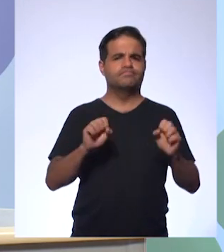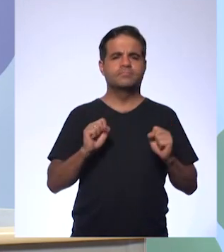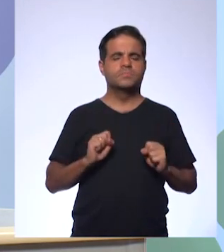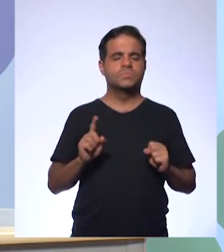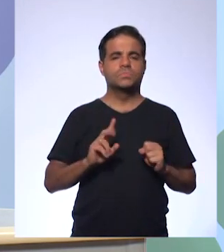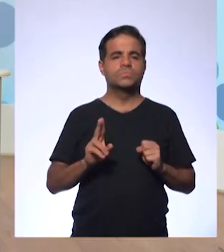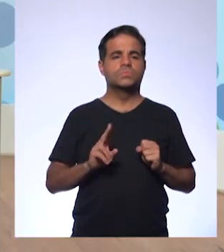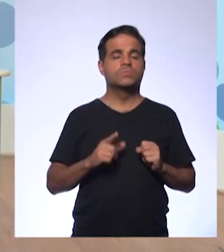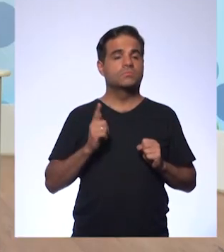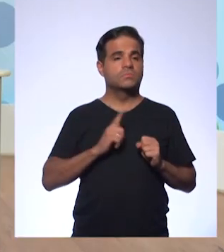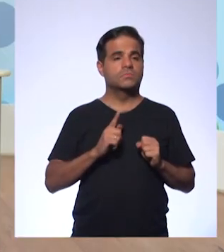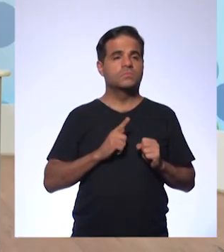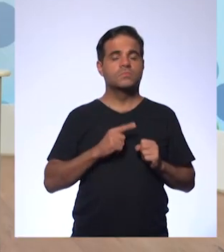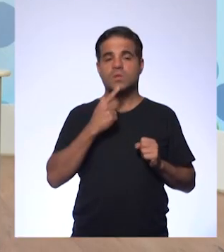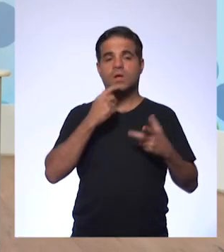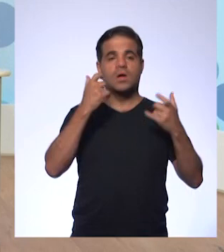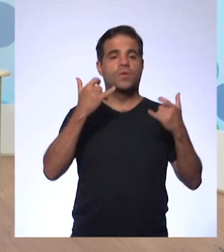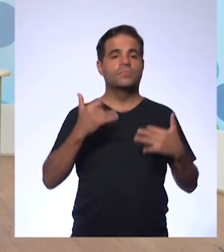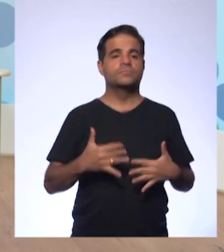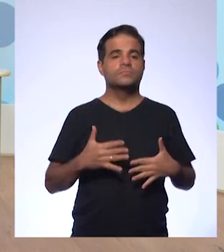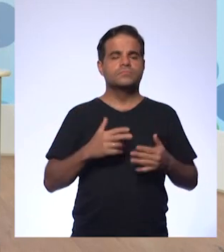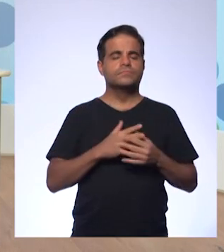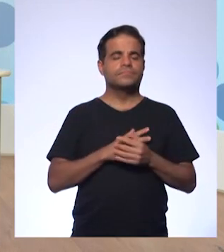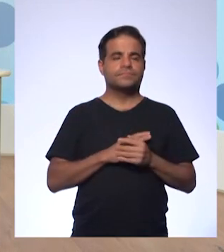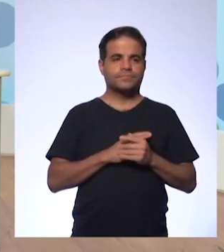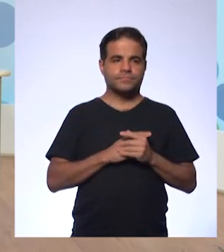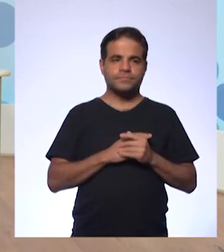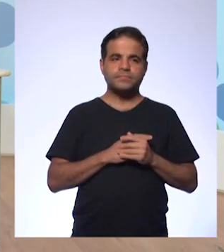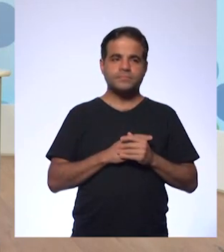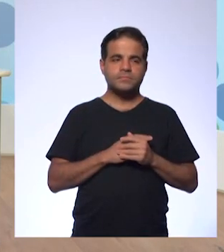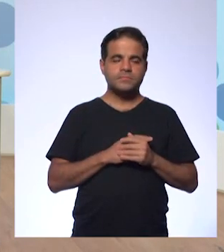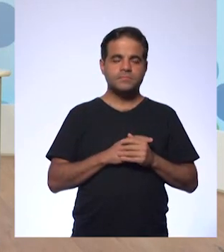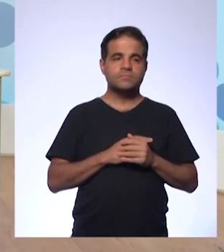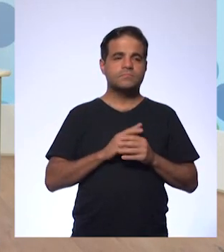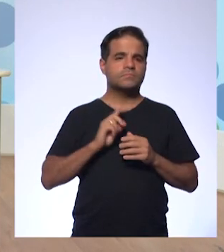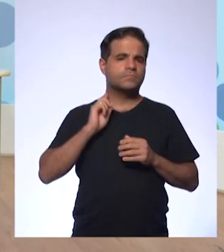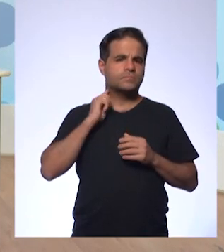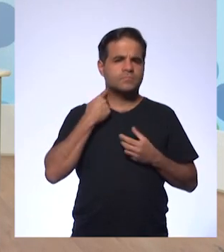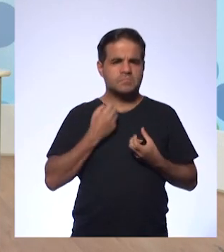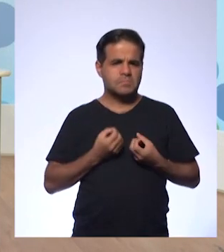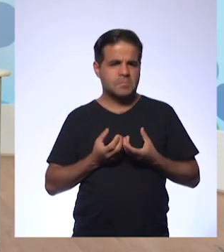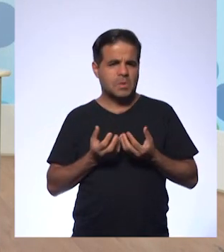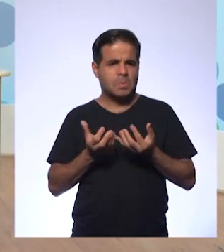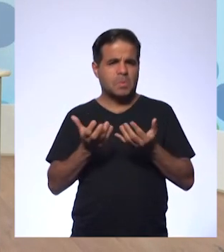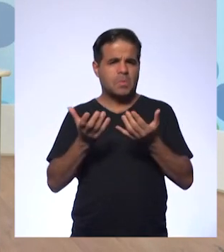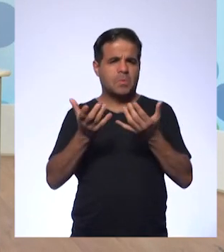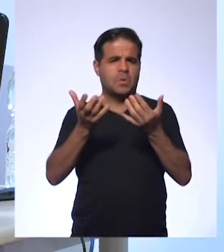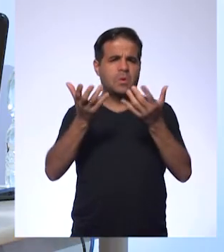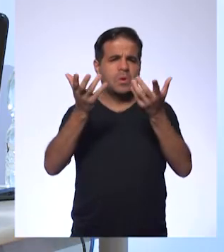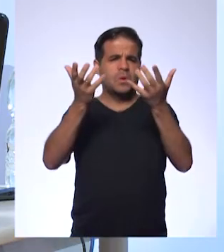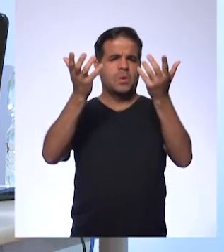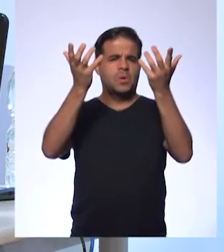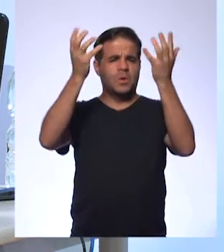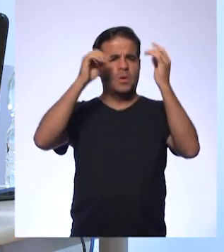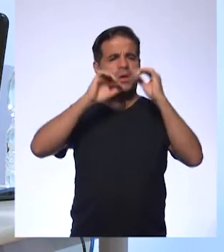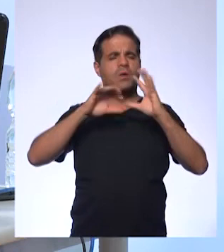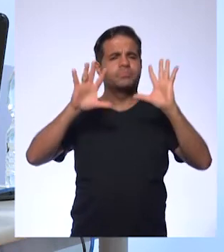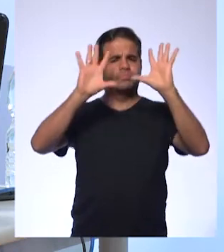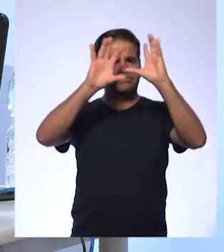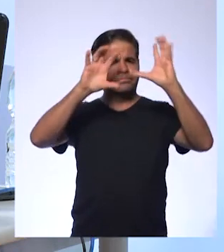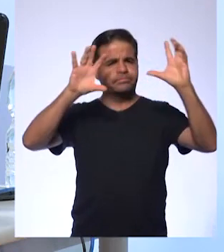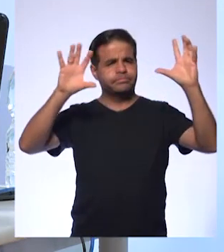olha, tem aqui falando para mim que a poluição vem provocando o aumento da temperatura.